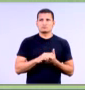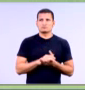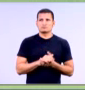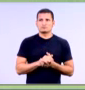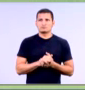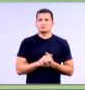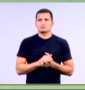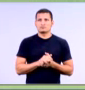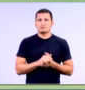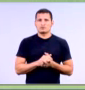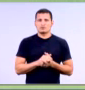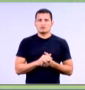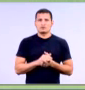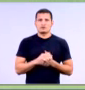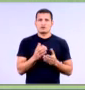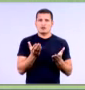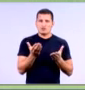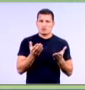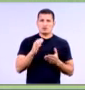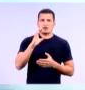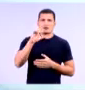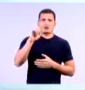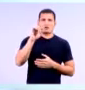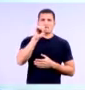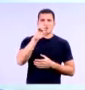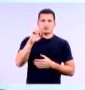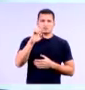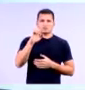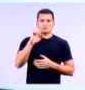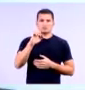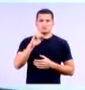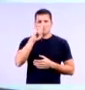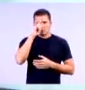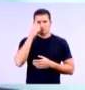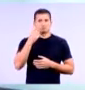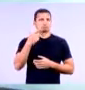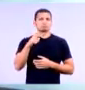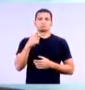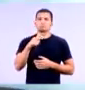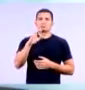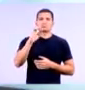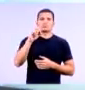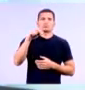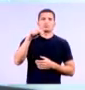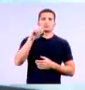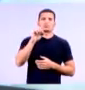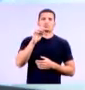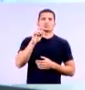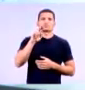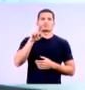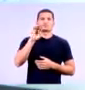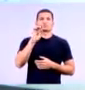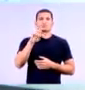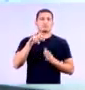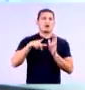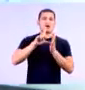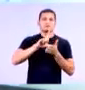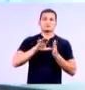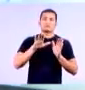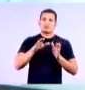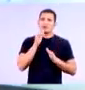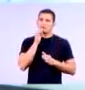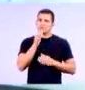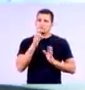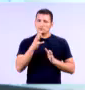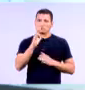exemplo, a classe que eu tinha criado, a classe conta corrente, eu não criei o construtor anteriormente. Mas eu falei para vocês que o compilador,